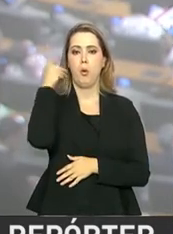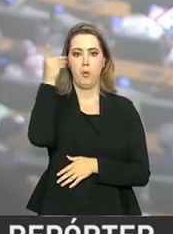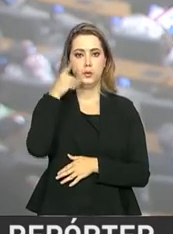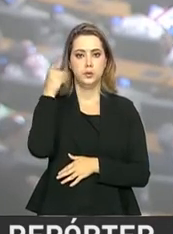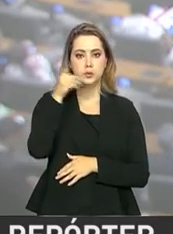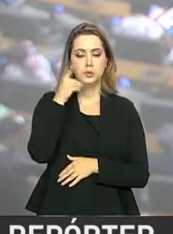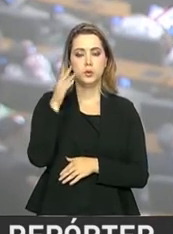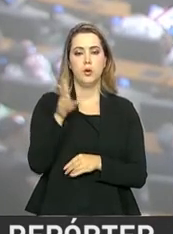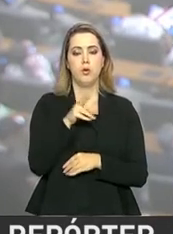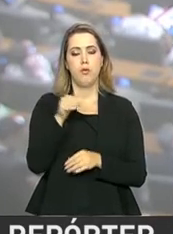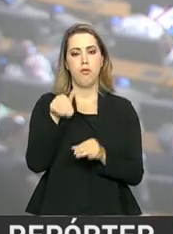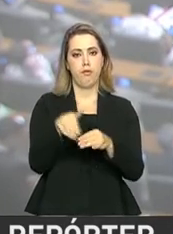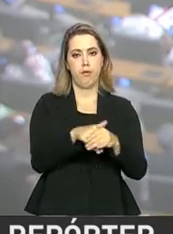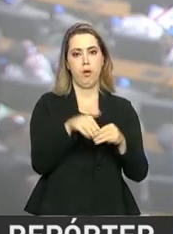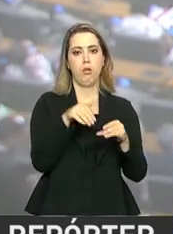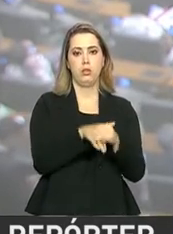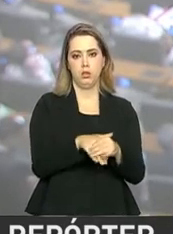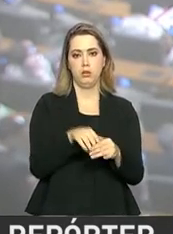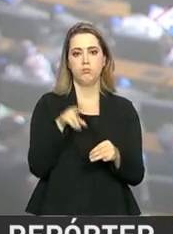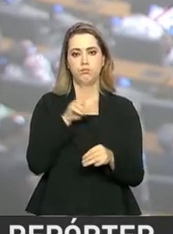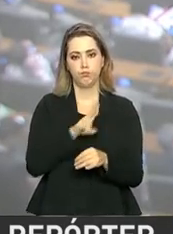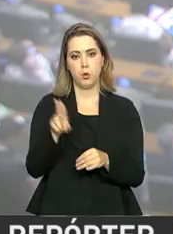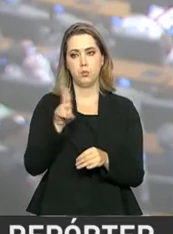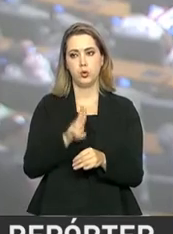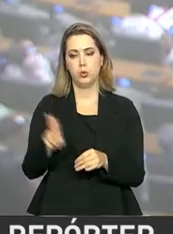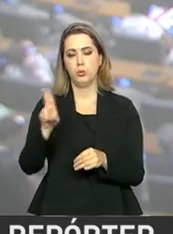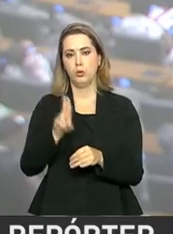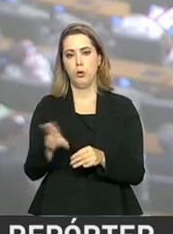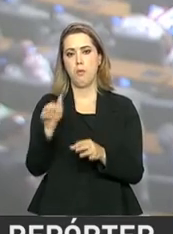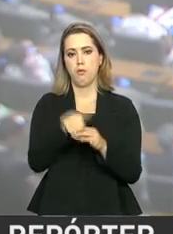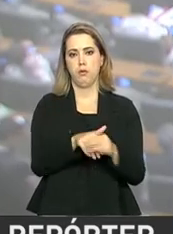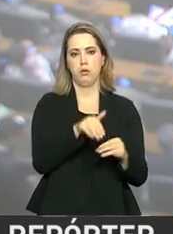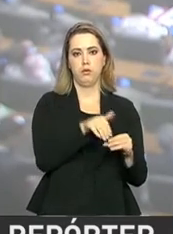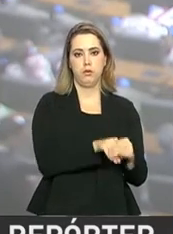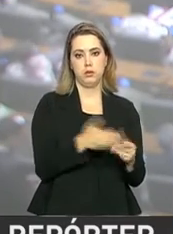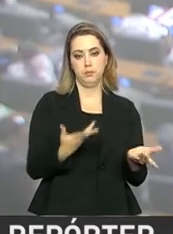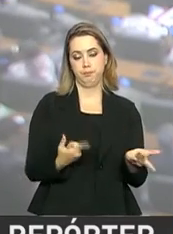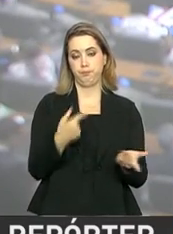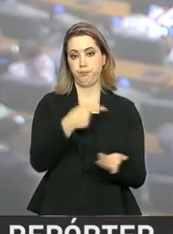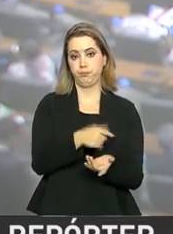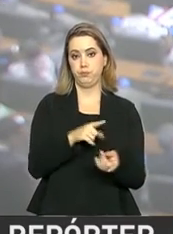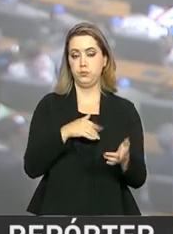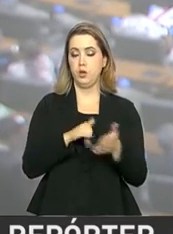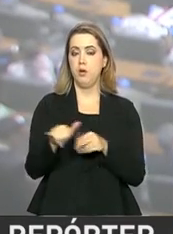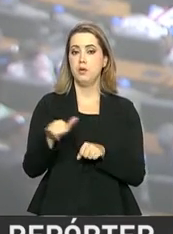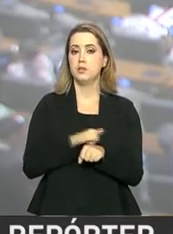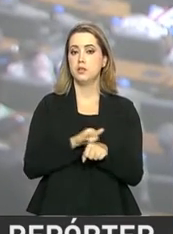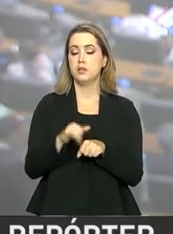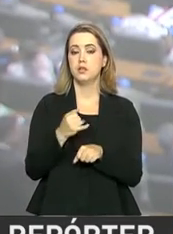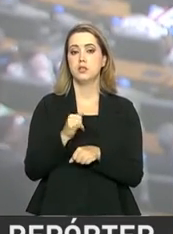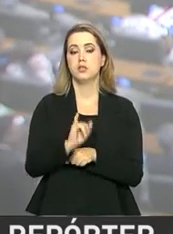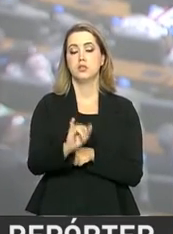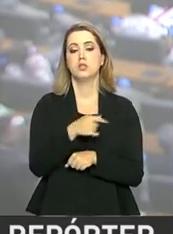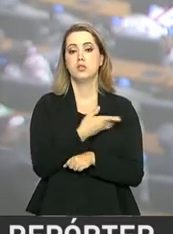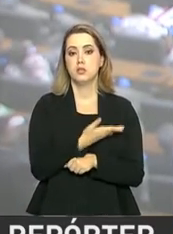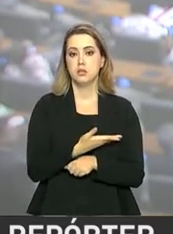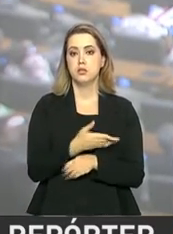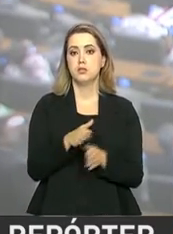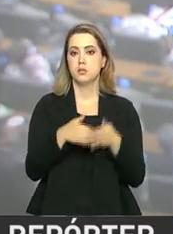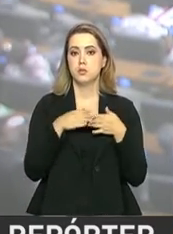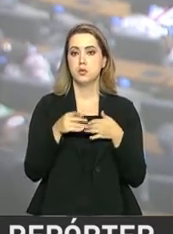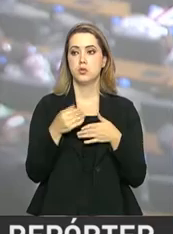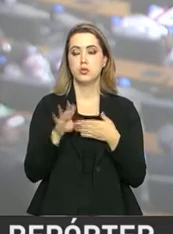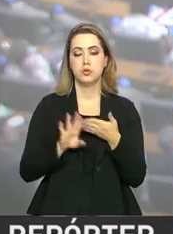votarão nominalmente no painel eletrônico. Qual que é a estratégia? Se este requerimento for rejeitado, como ocorreu na